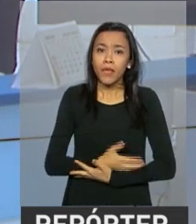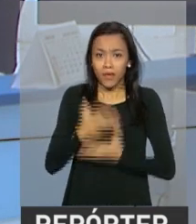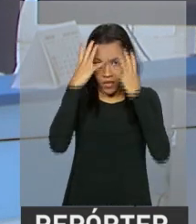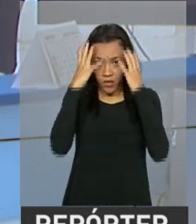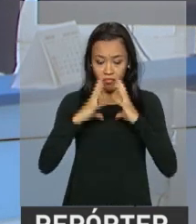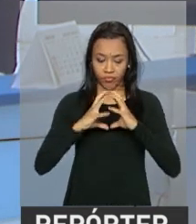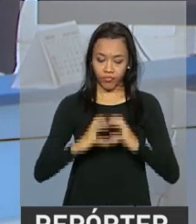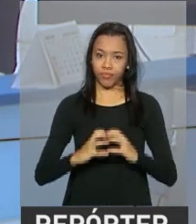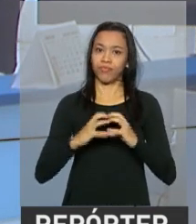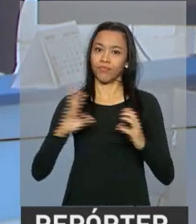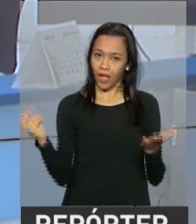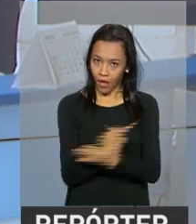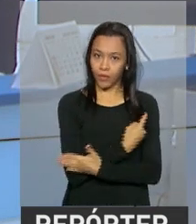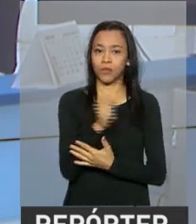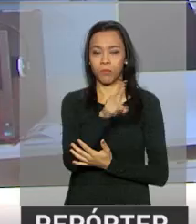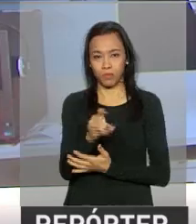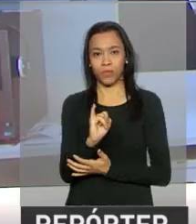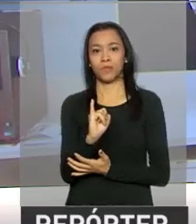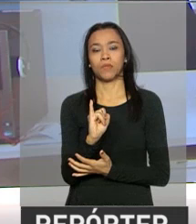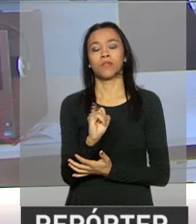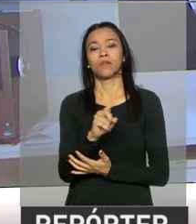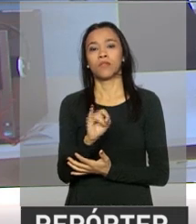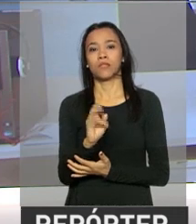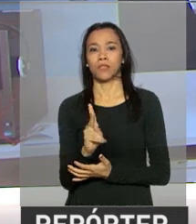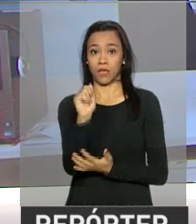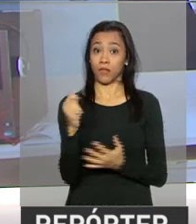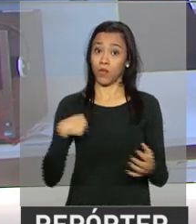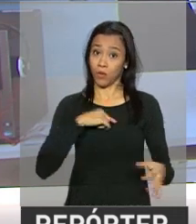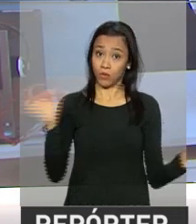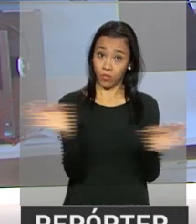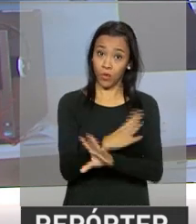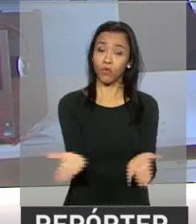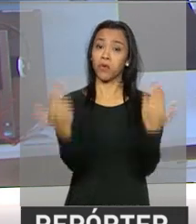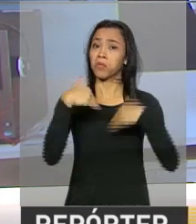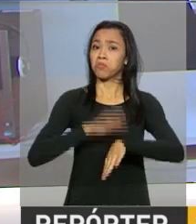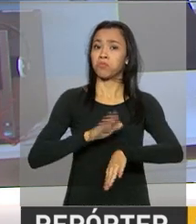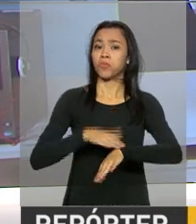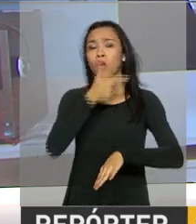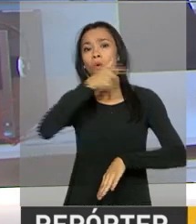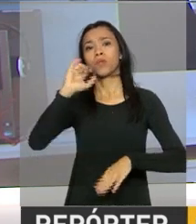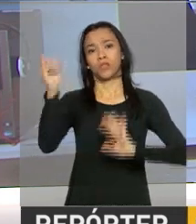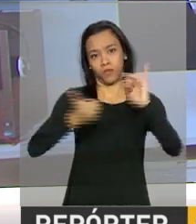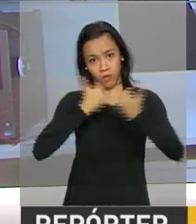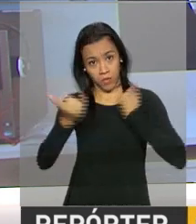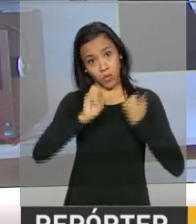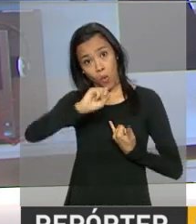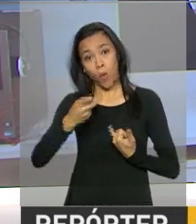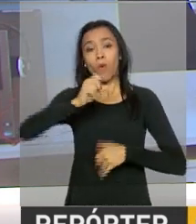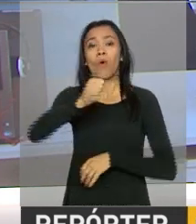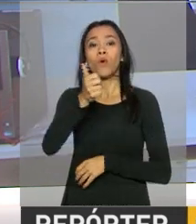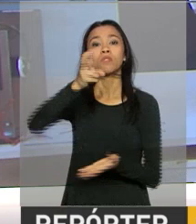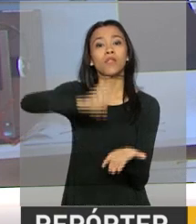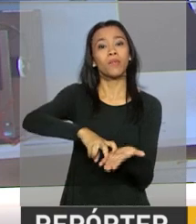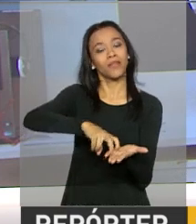malformação congênita causada pelo Zika. Nós ficamos por aqui, voltamos a qualquer momento com outras informações ou às 11 da